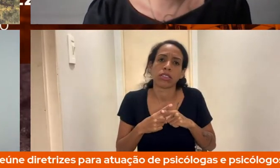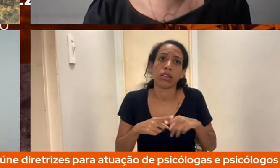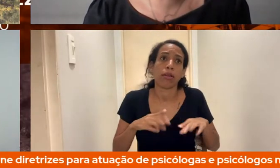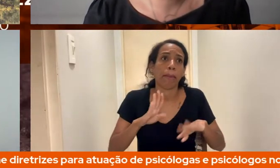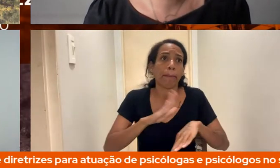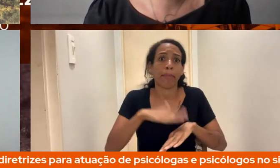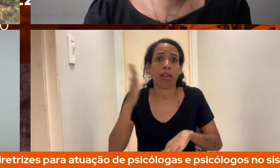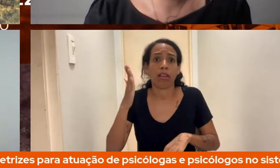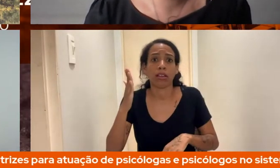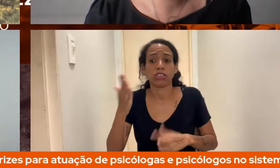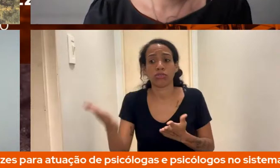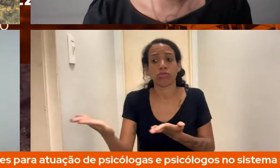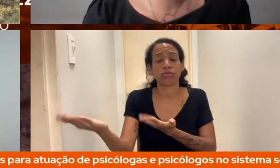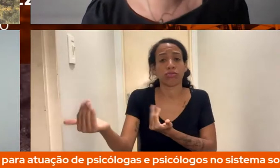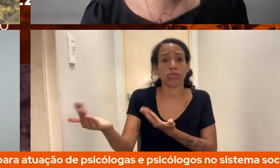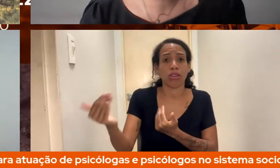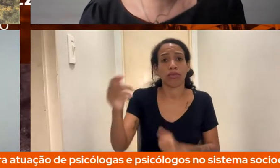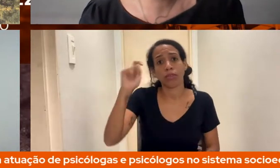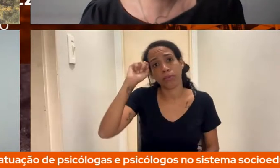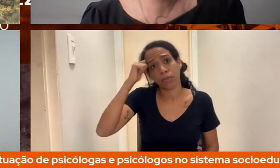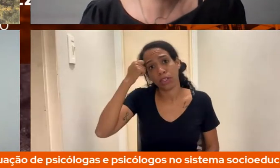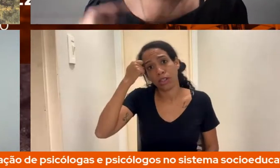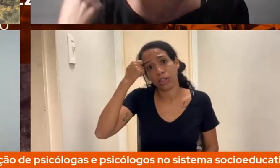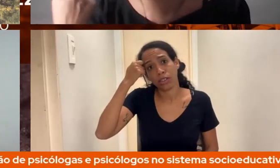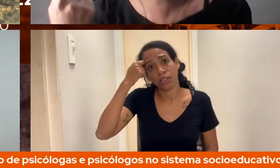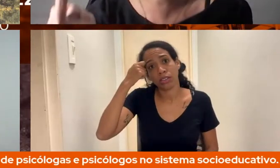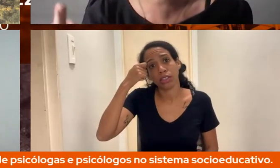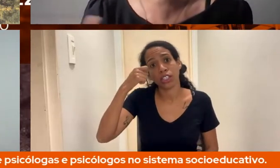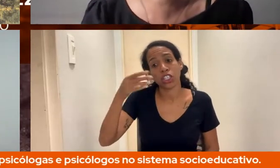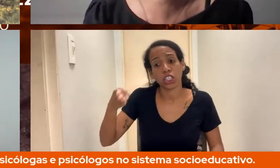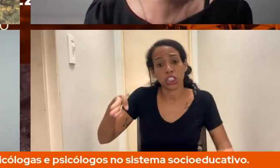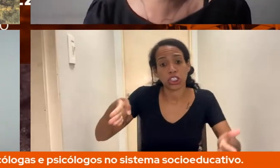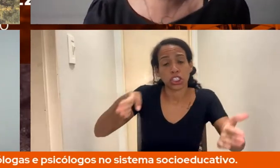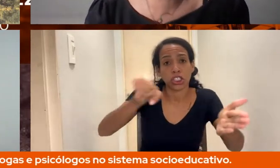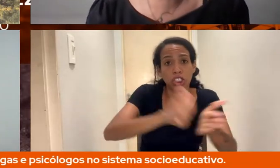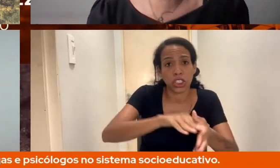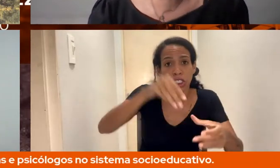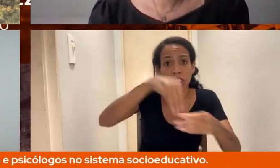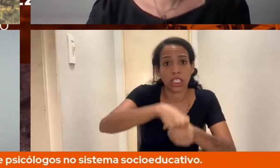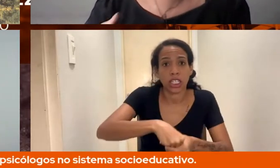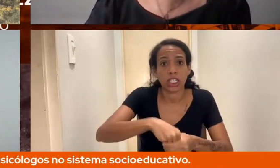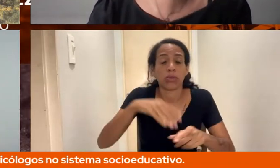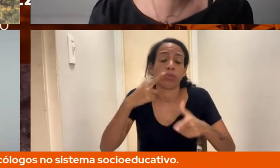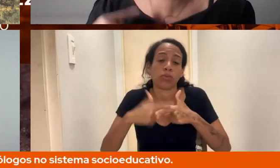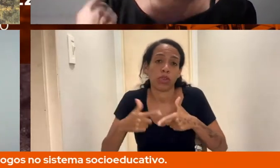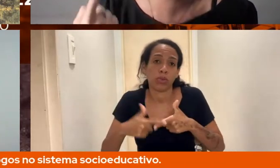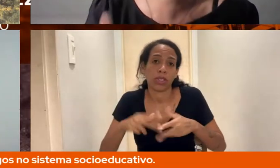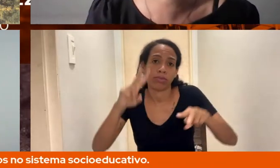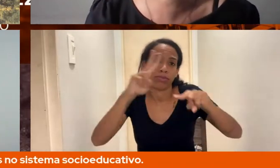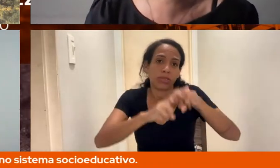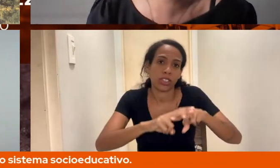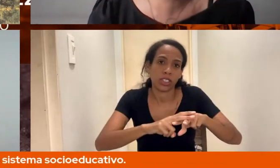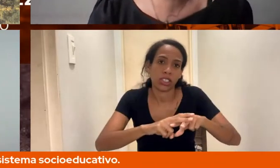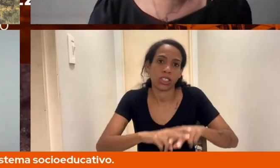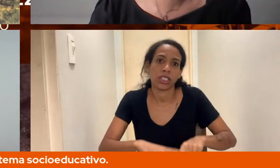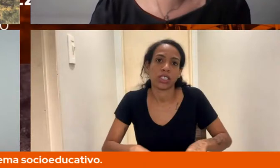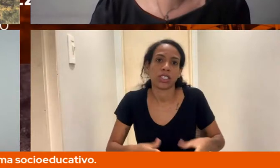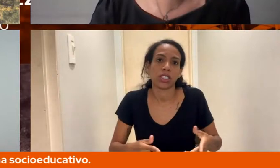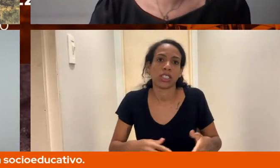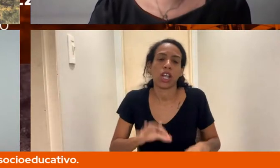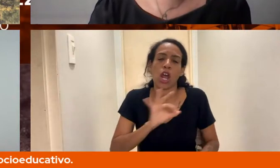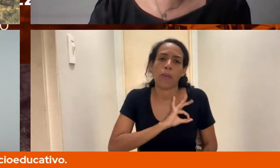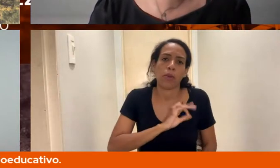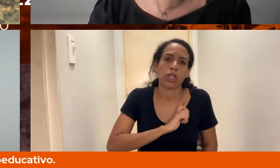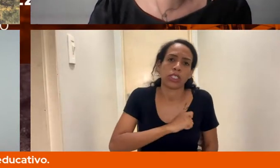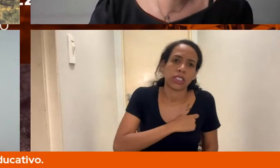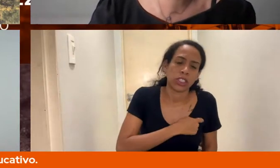maioria, jovens negros e jovens negras que chegam dentro desse sistema, né, que chegam nas delegacias de